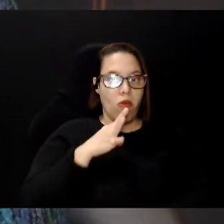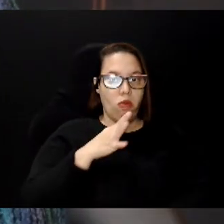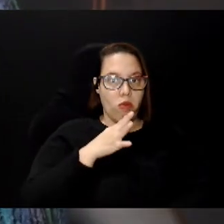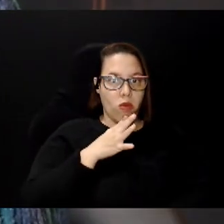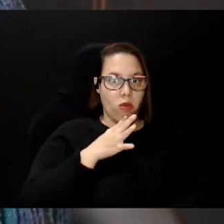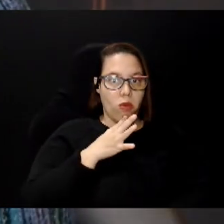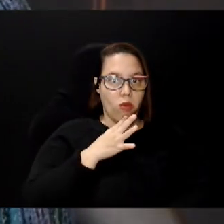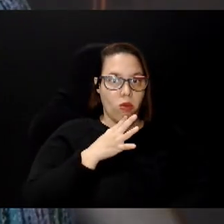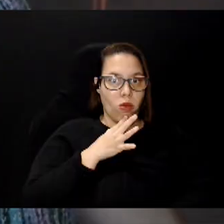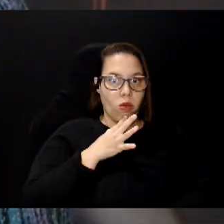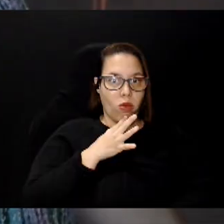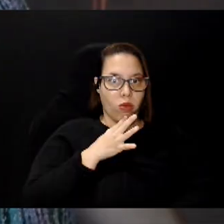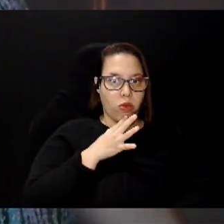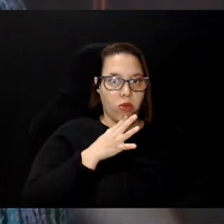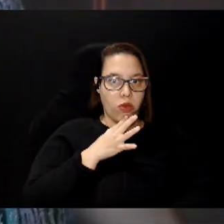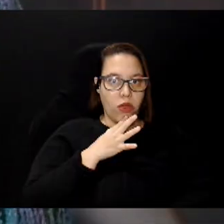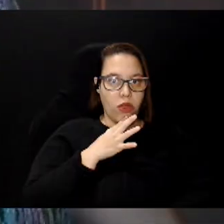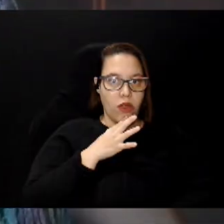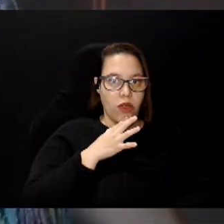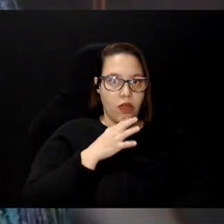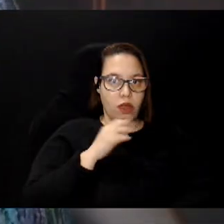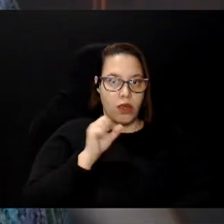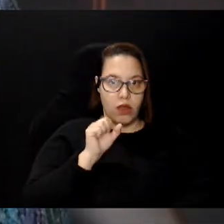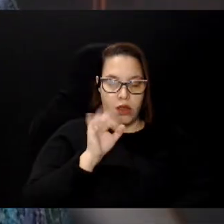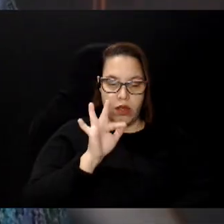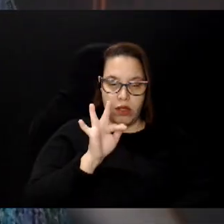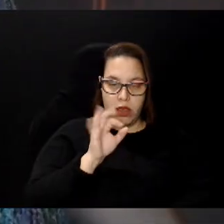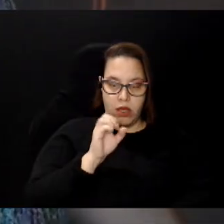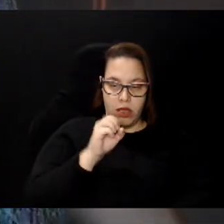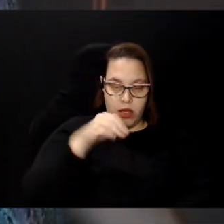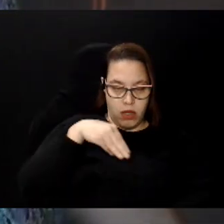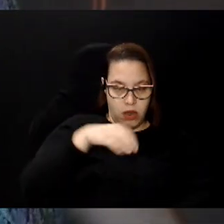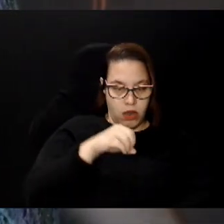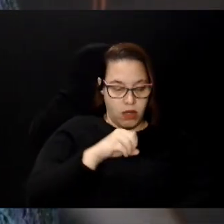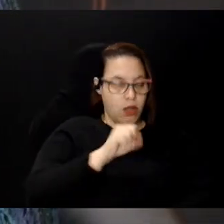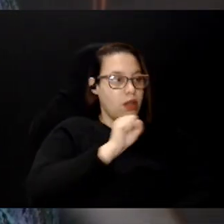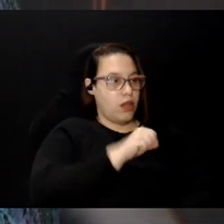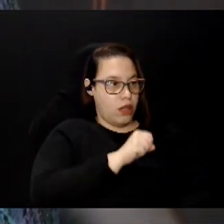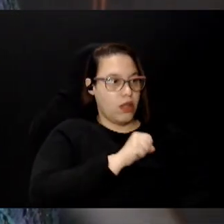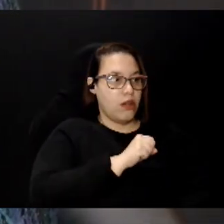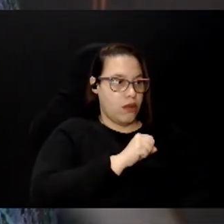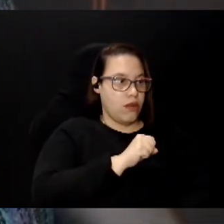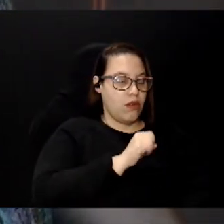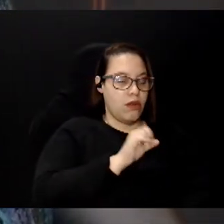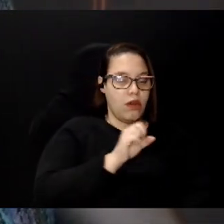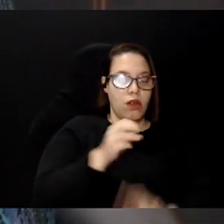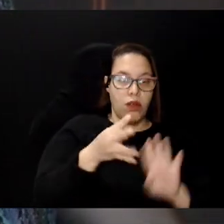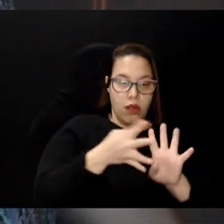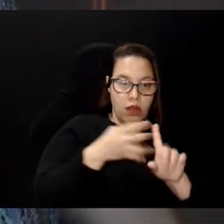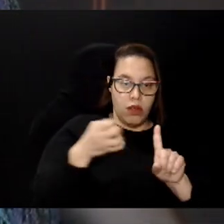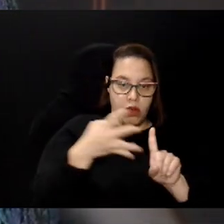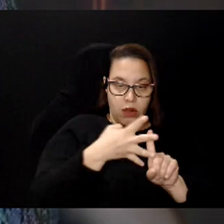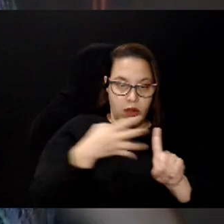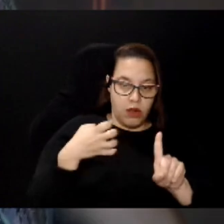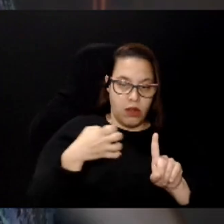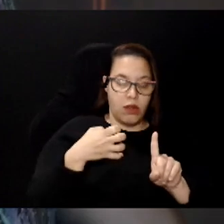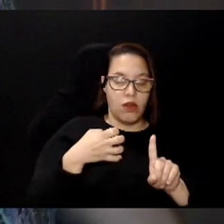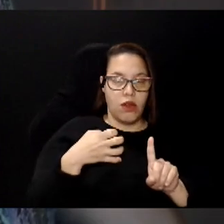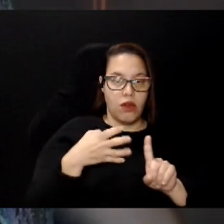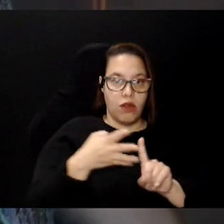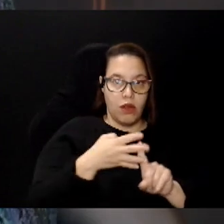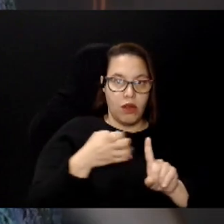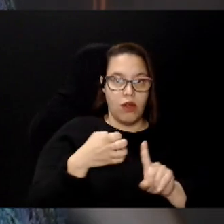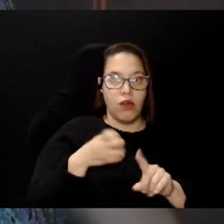aquela síndrome do FOMO. Sim, né? fear of missing out. Que é o medo de estar por fora de alguma algo. coisa. Sim.